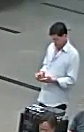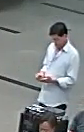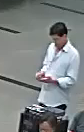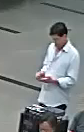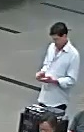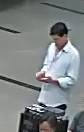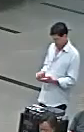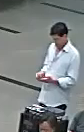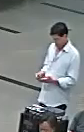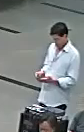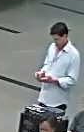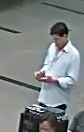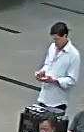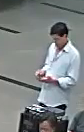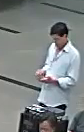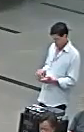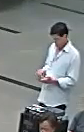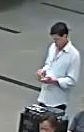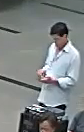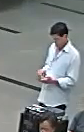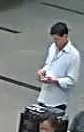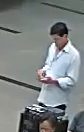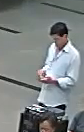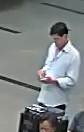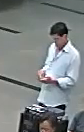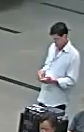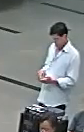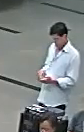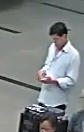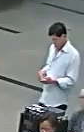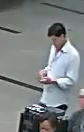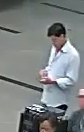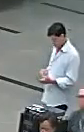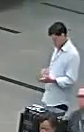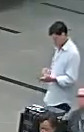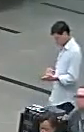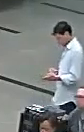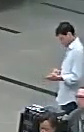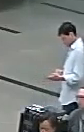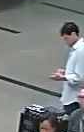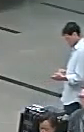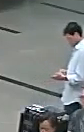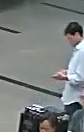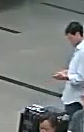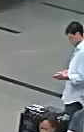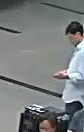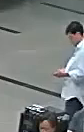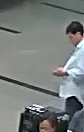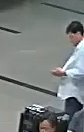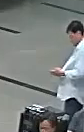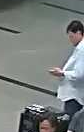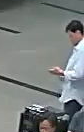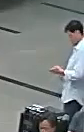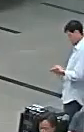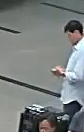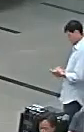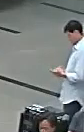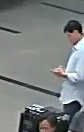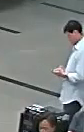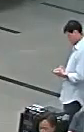motorista às vezes fica com raiva da gente às principalmente se quiser quando tá chovendo aí a gente